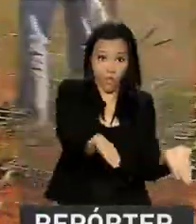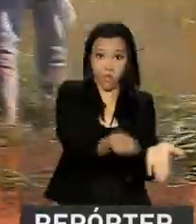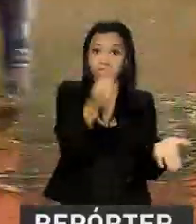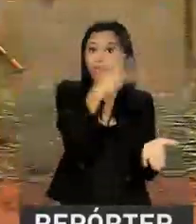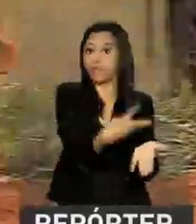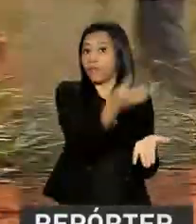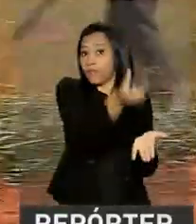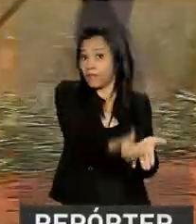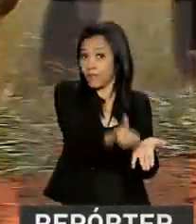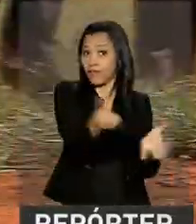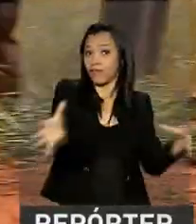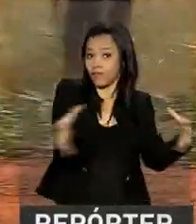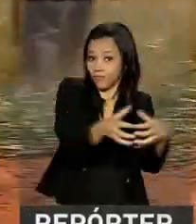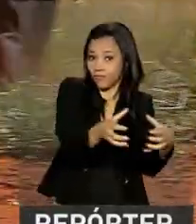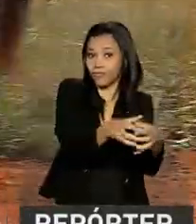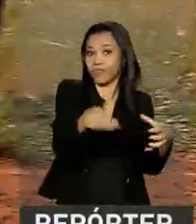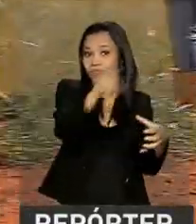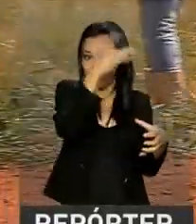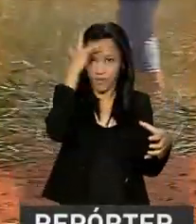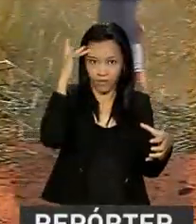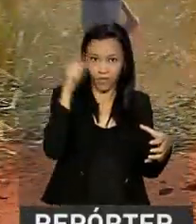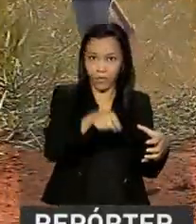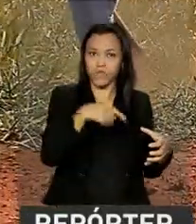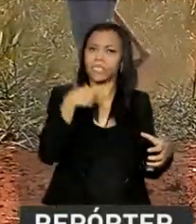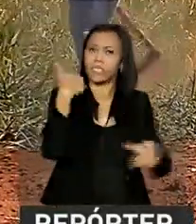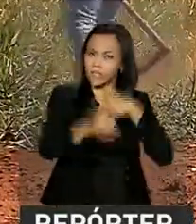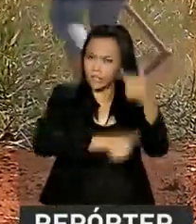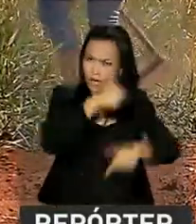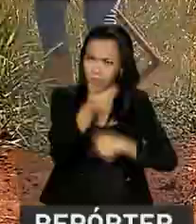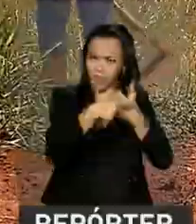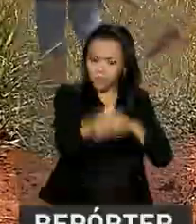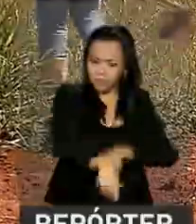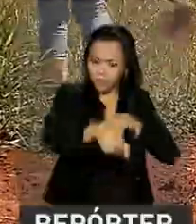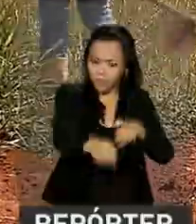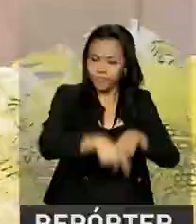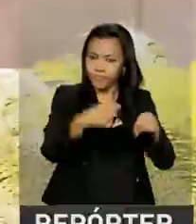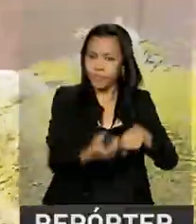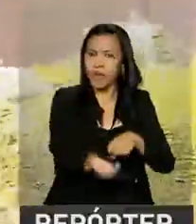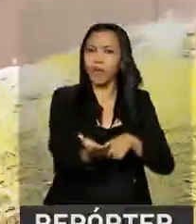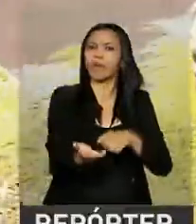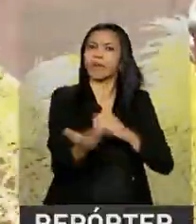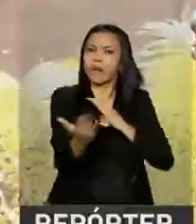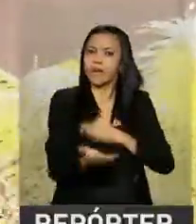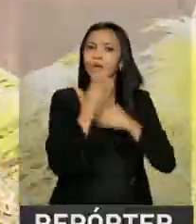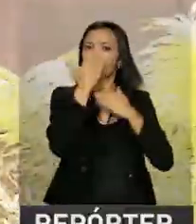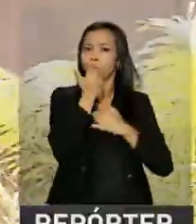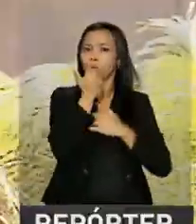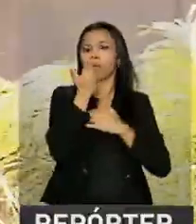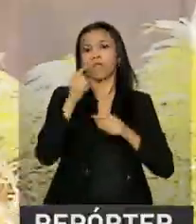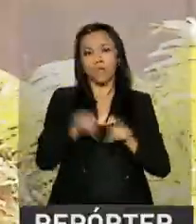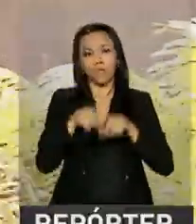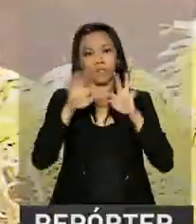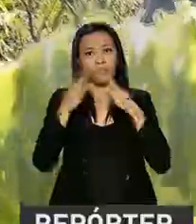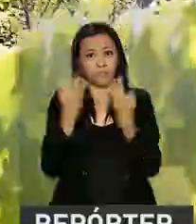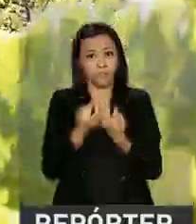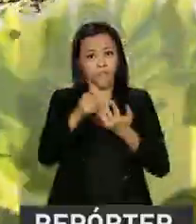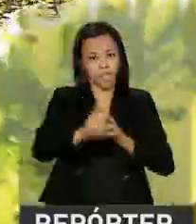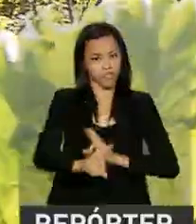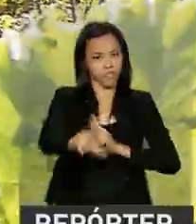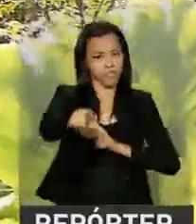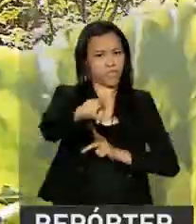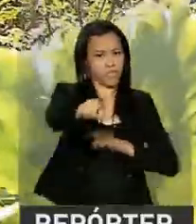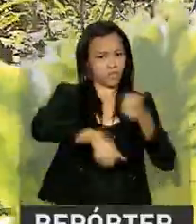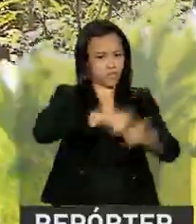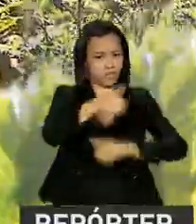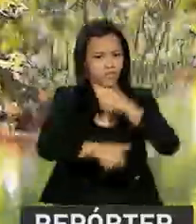que trabalham no esquema de mutirão e tiram da terra o seu sustento e o de sua família. Eles produzem os alimentos de uma maneira